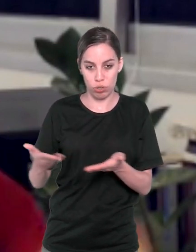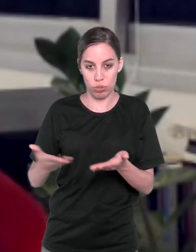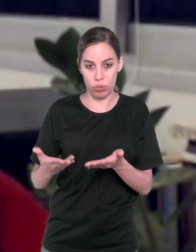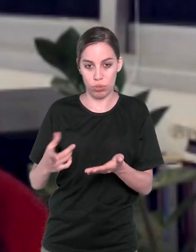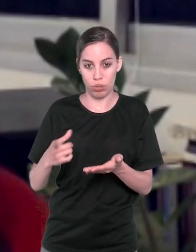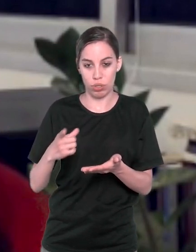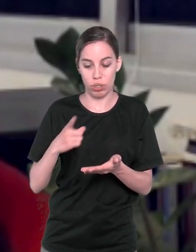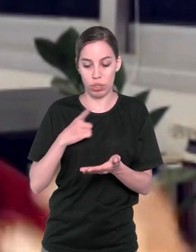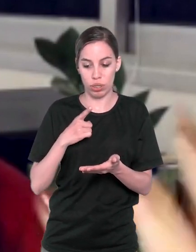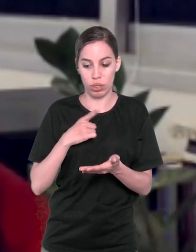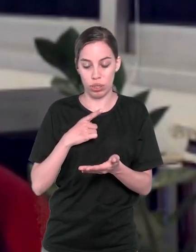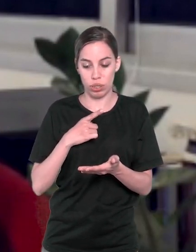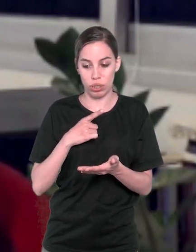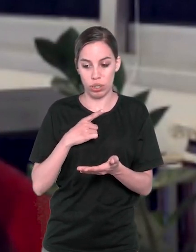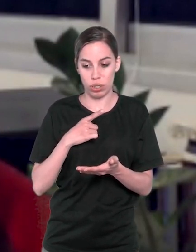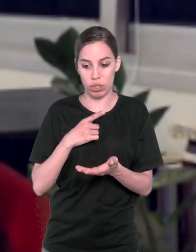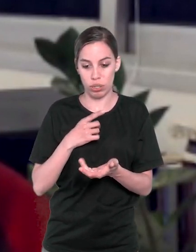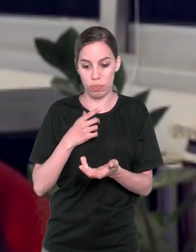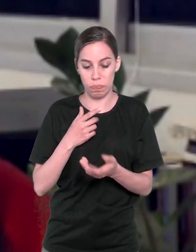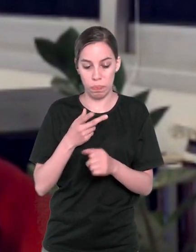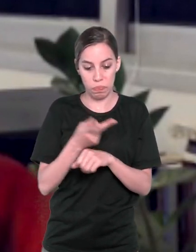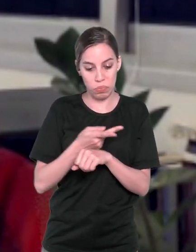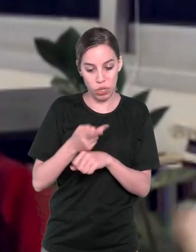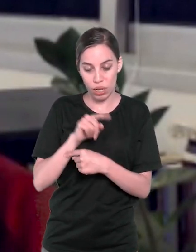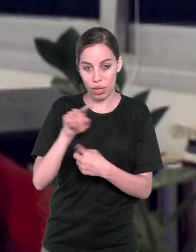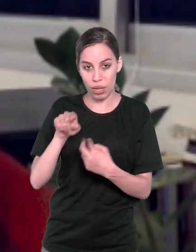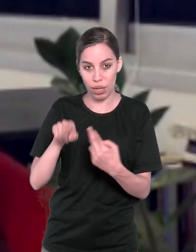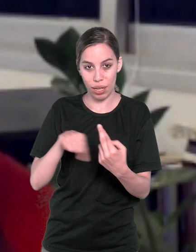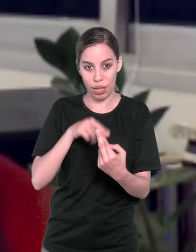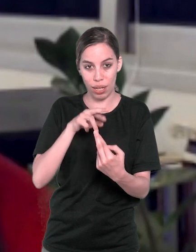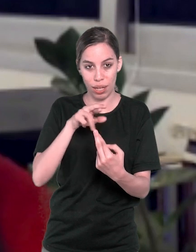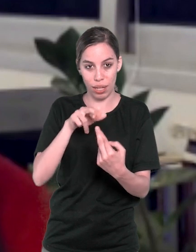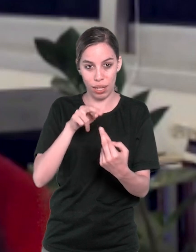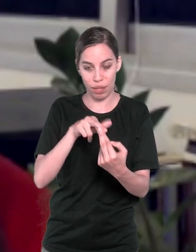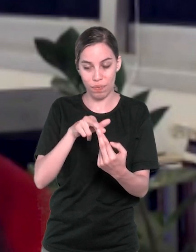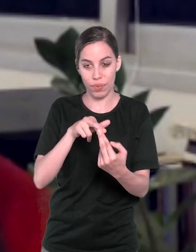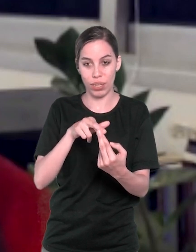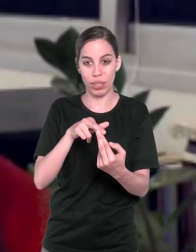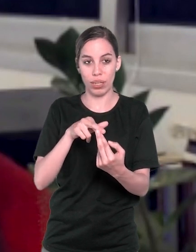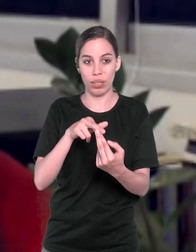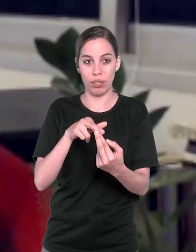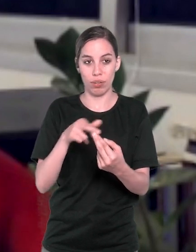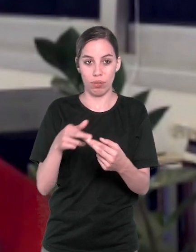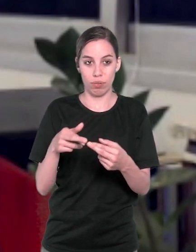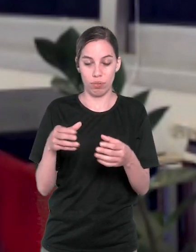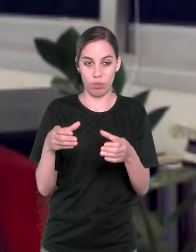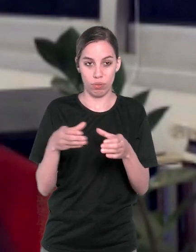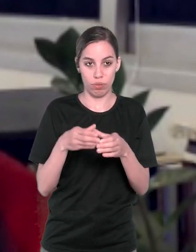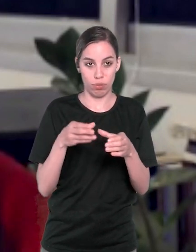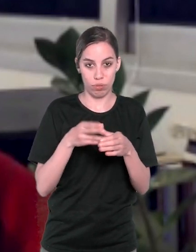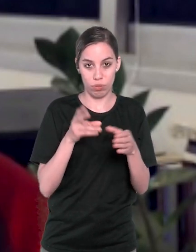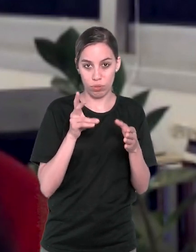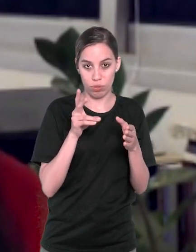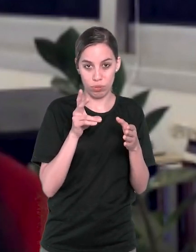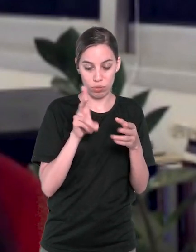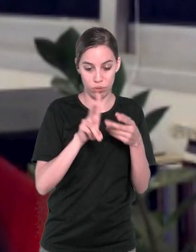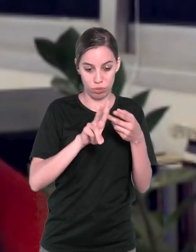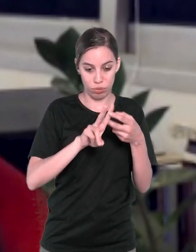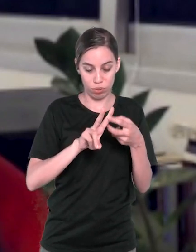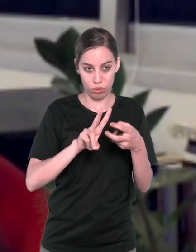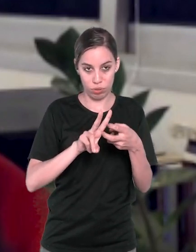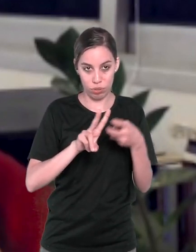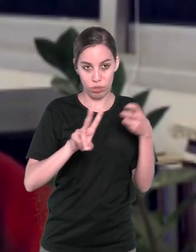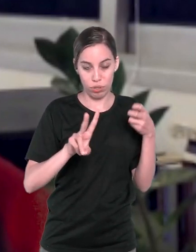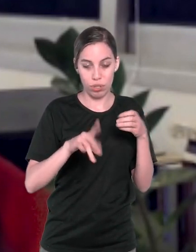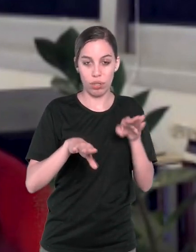têm buscado referências nas culturas indígenas, né, no contato